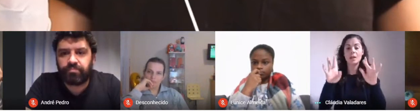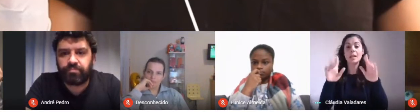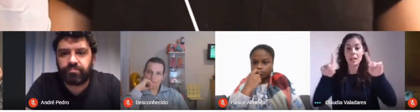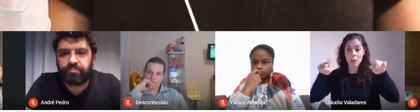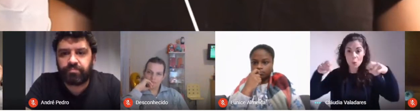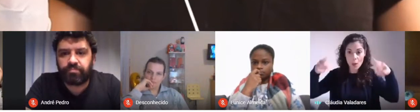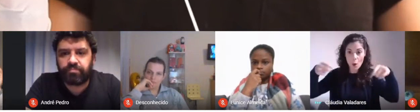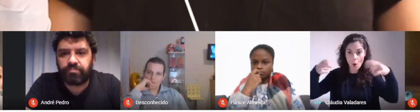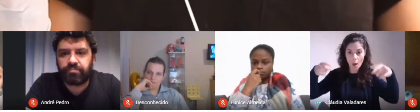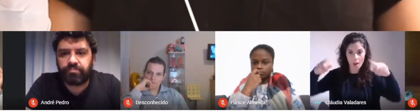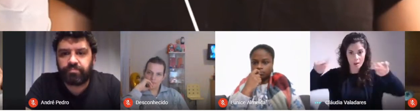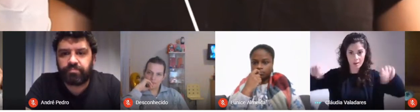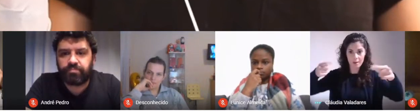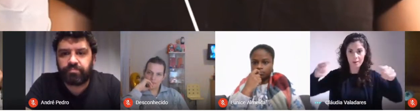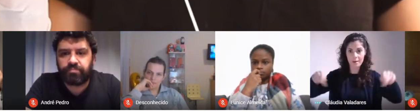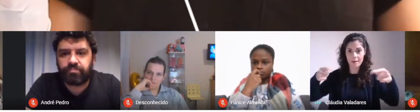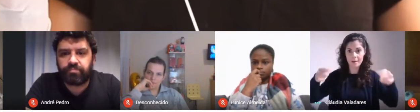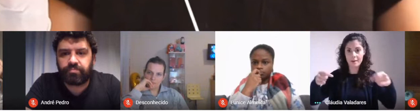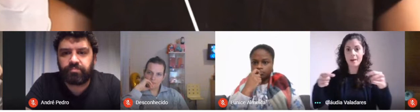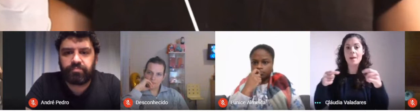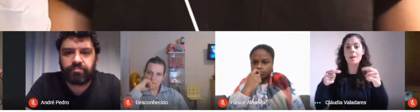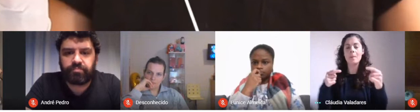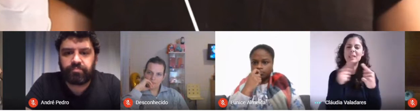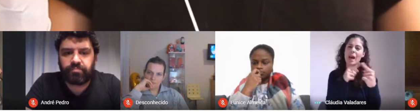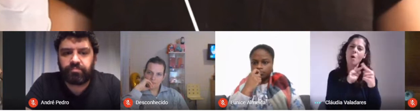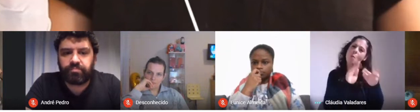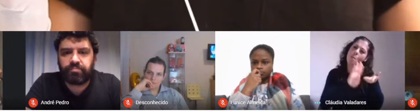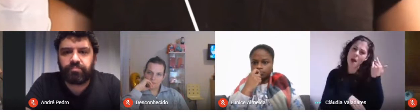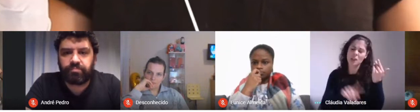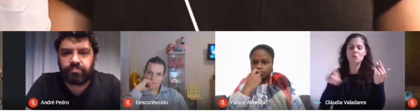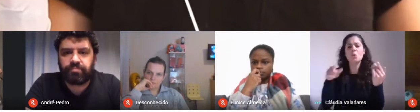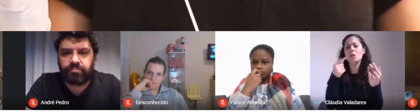dedos, sendo que se enrola mais num do que no outro,